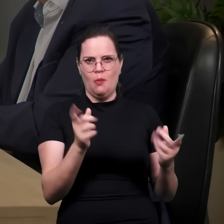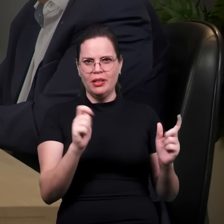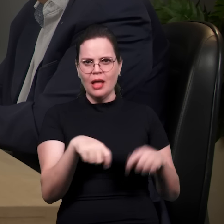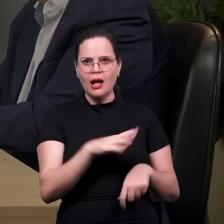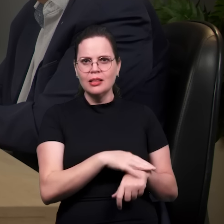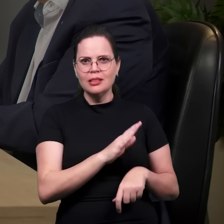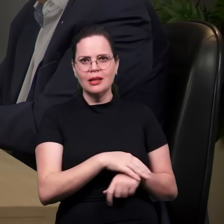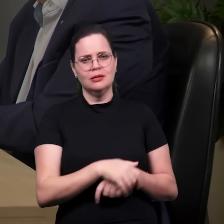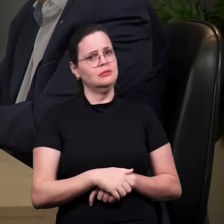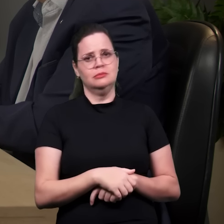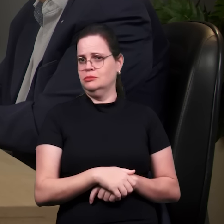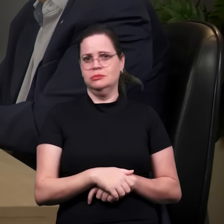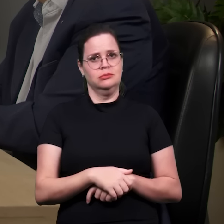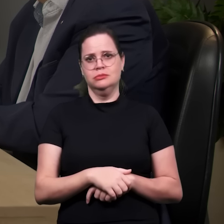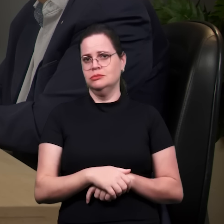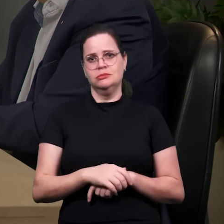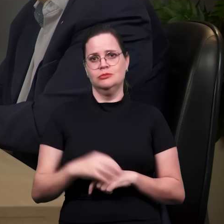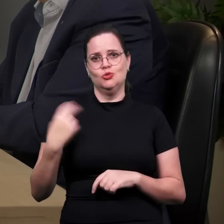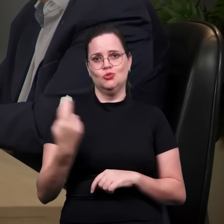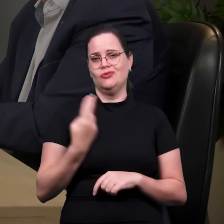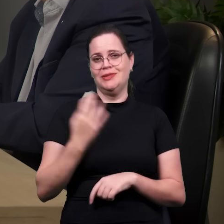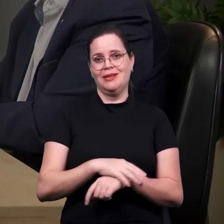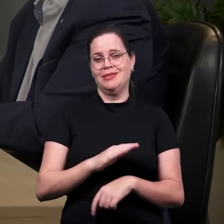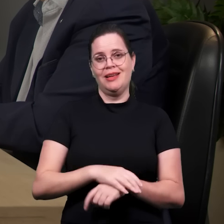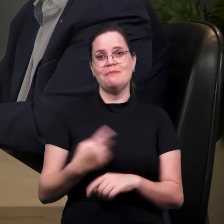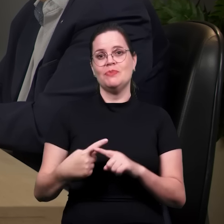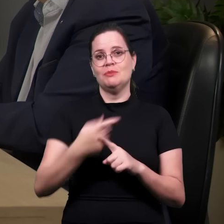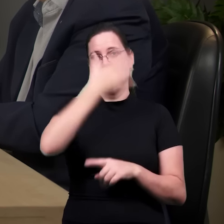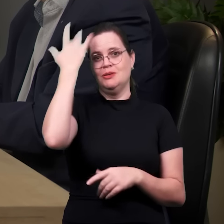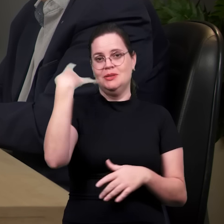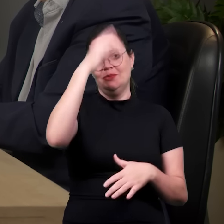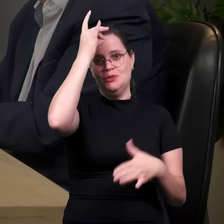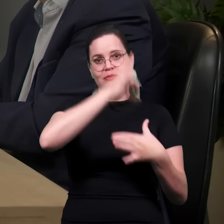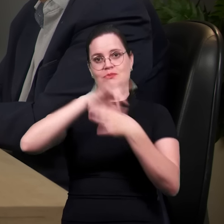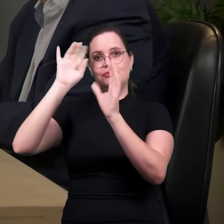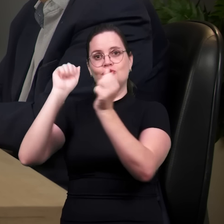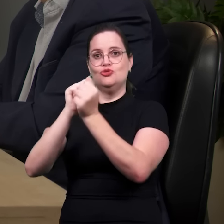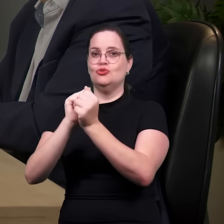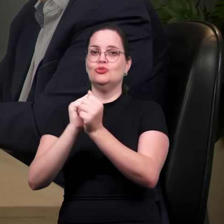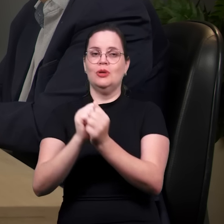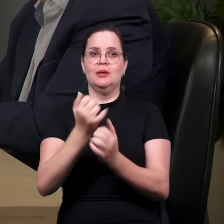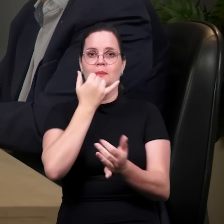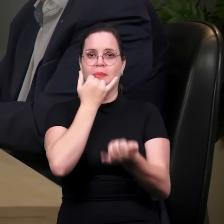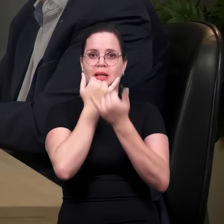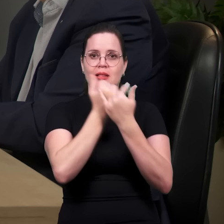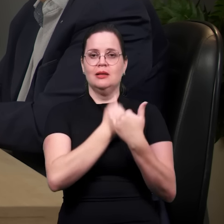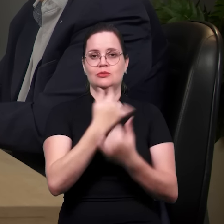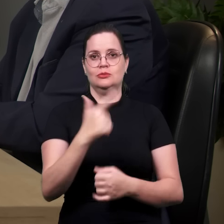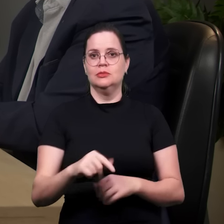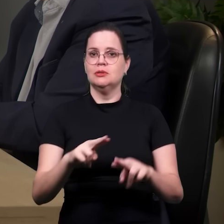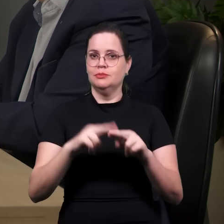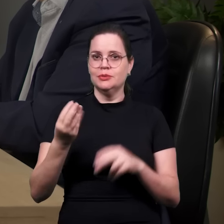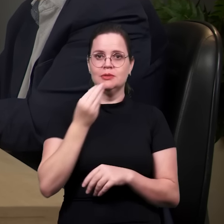assim, né? Não haverá mais o cordeiro para perdão dos pecados. Por isso a oportunidade, é você que nos ouve, ela é